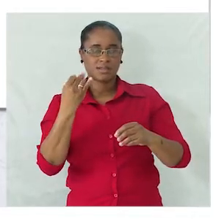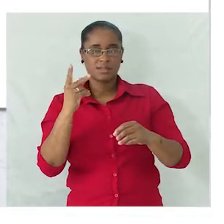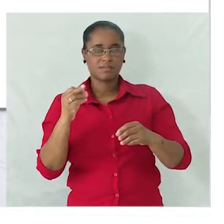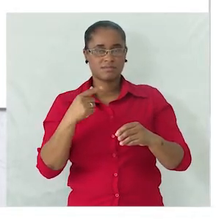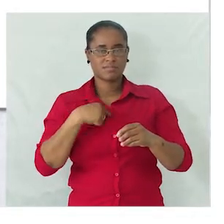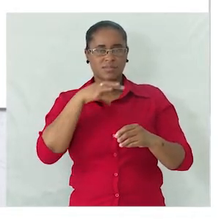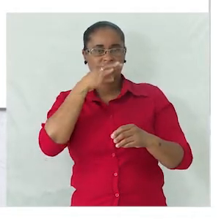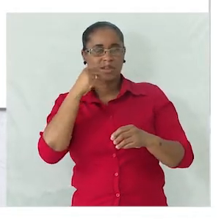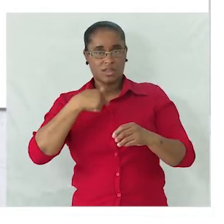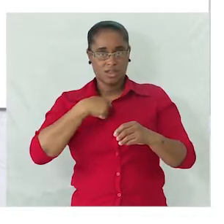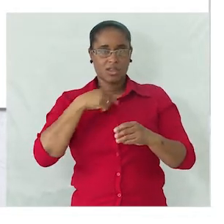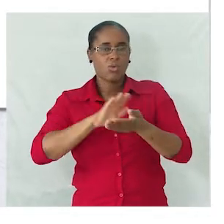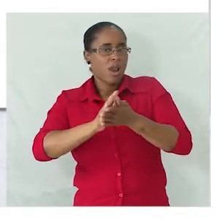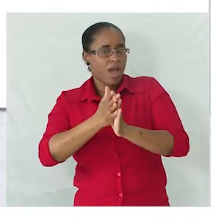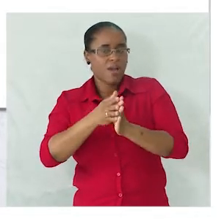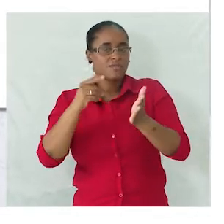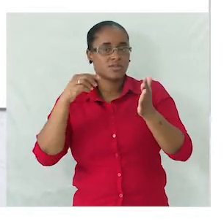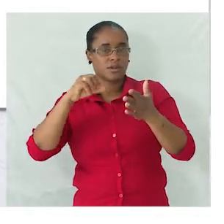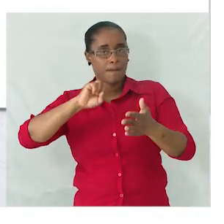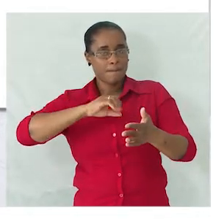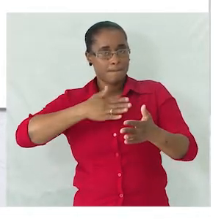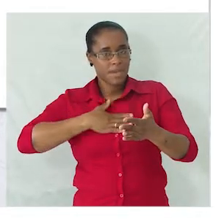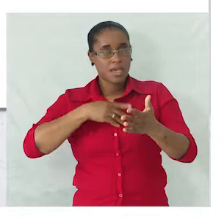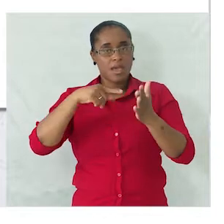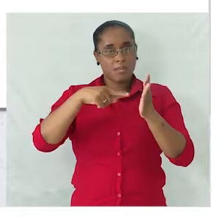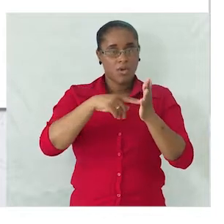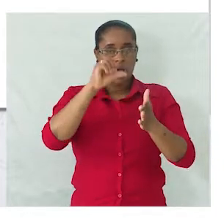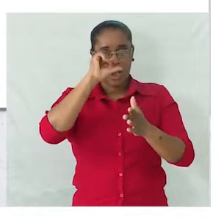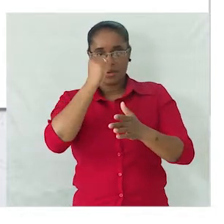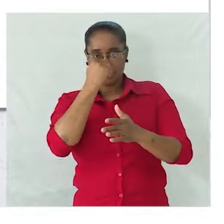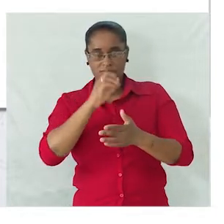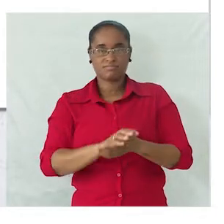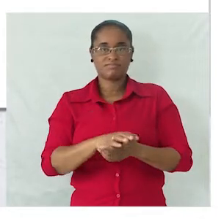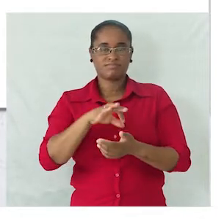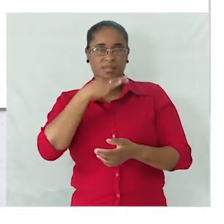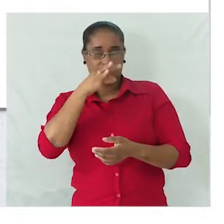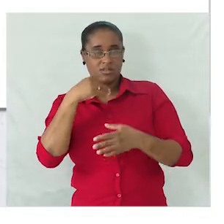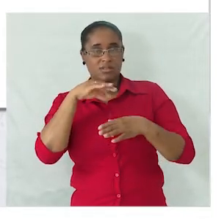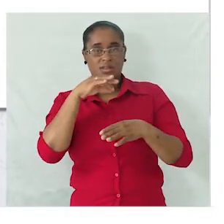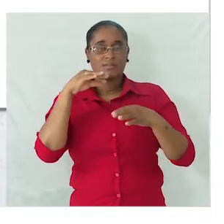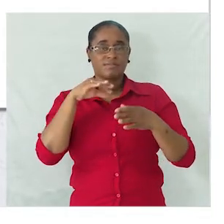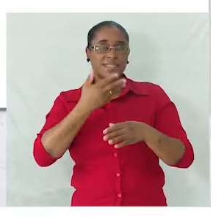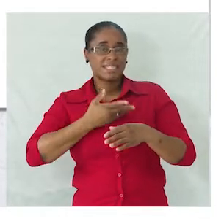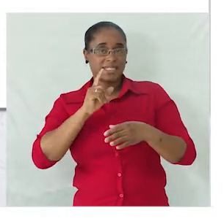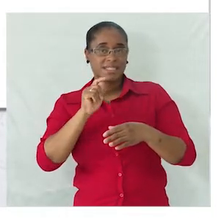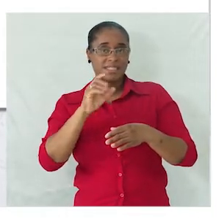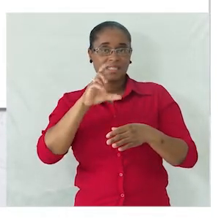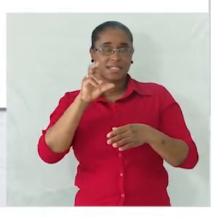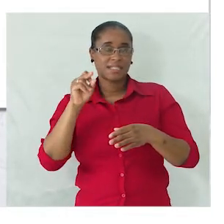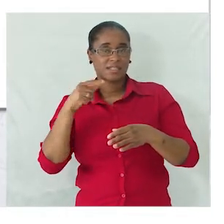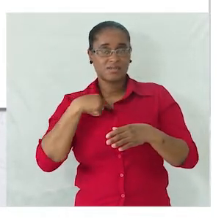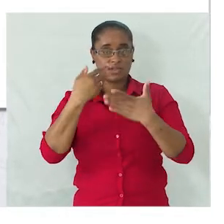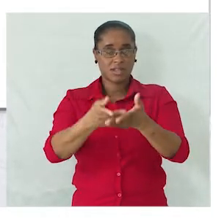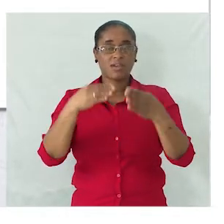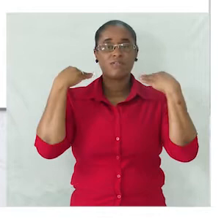minhas mãos com água e sabão. Uma frase declarativa, estou a dar uma informação. A minha segunda sugestão